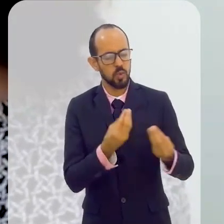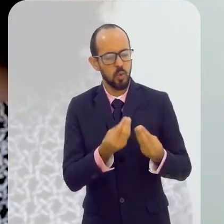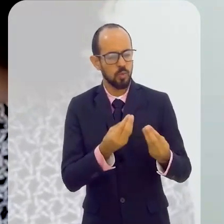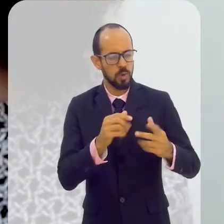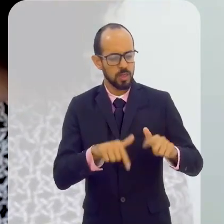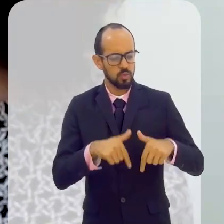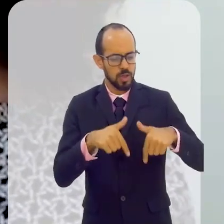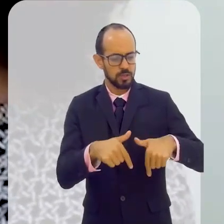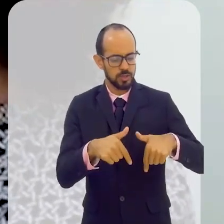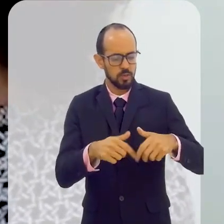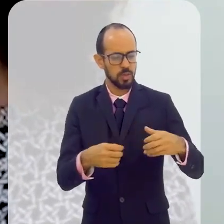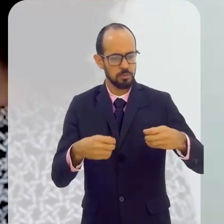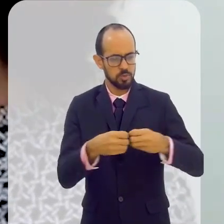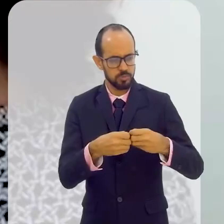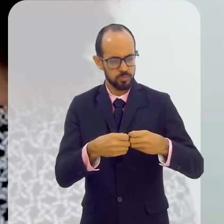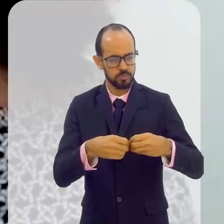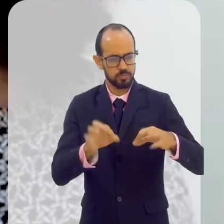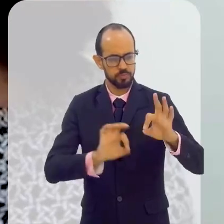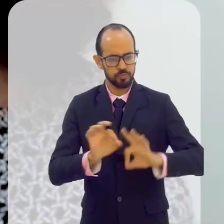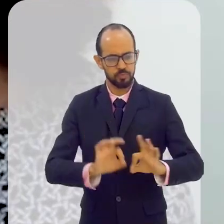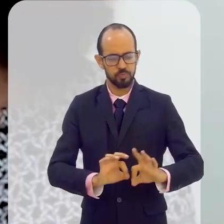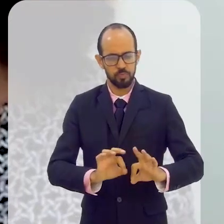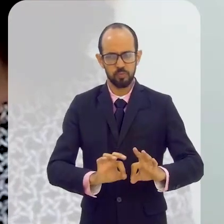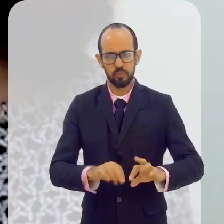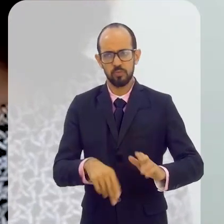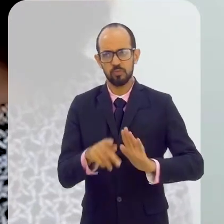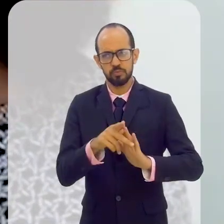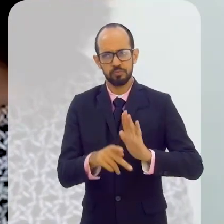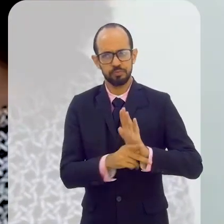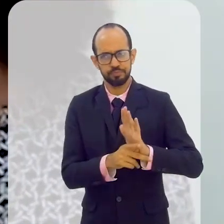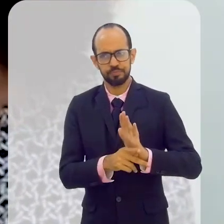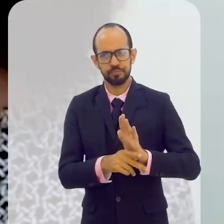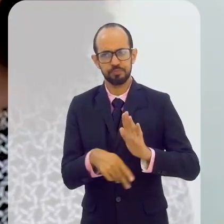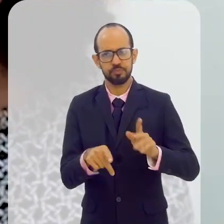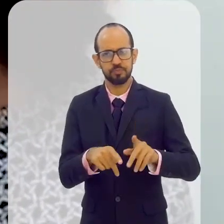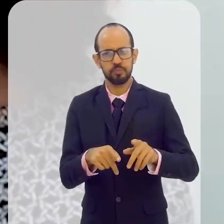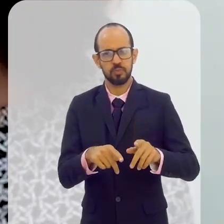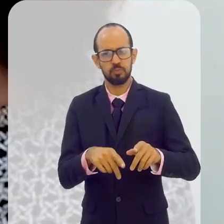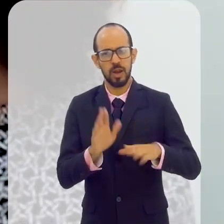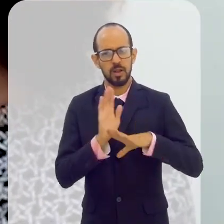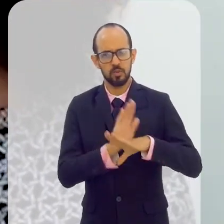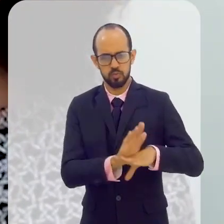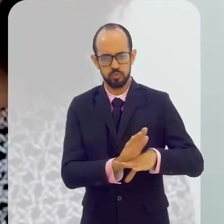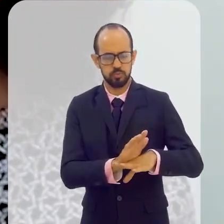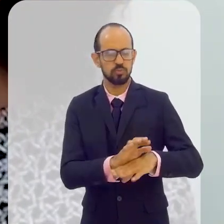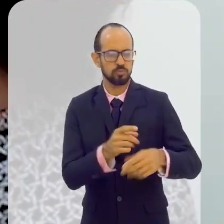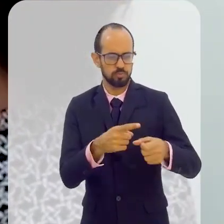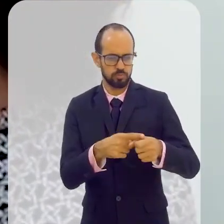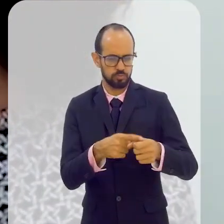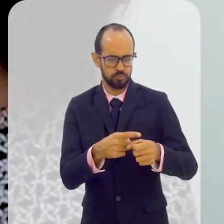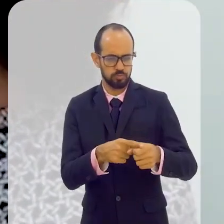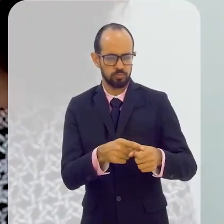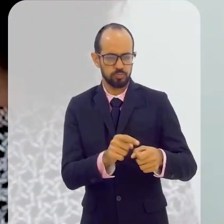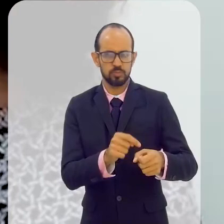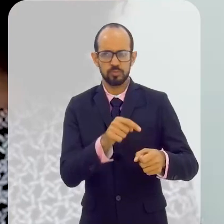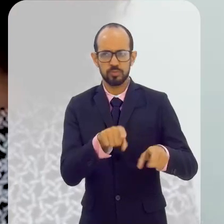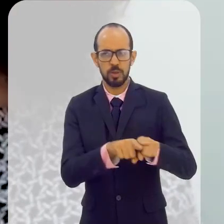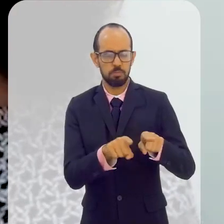sobre a atuação e a proximidade, né, de projetos junto às cidades que